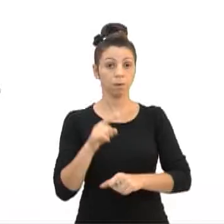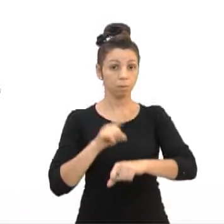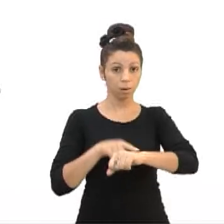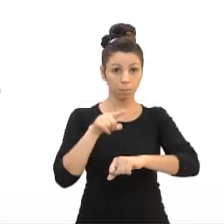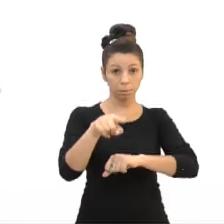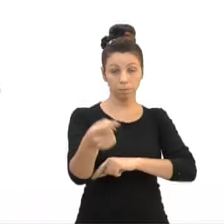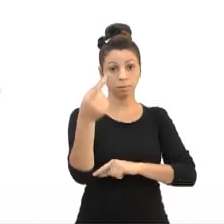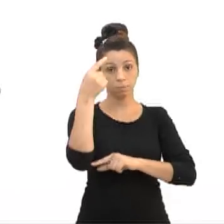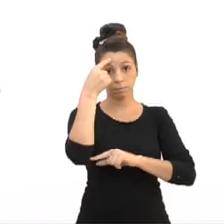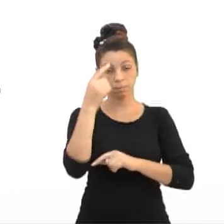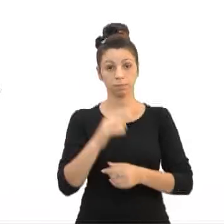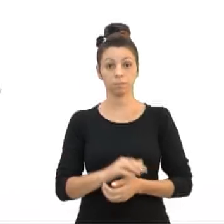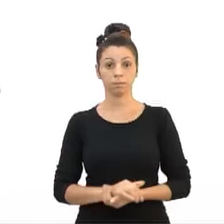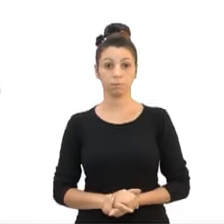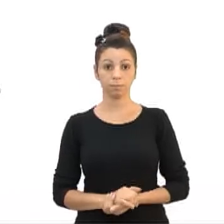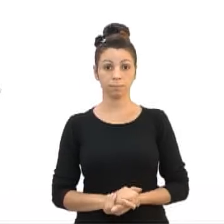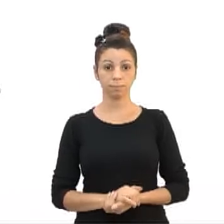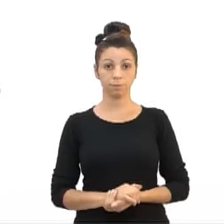pensarem.